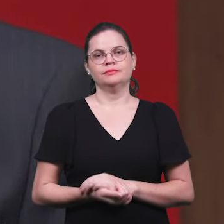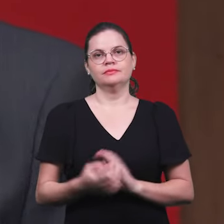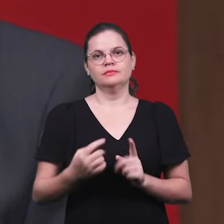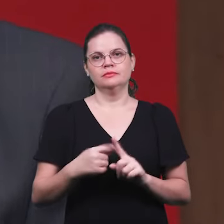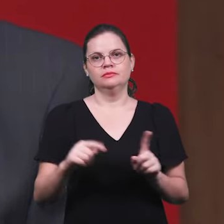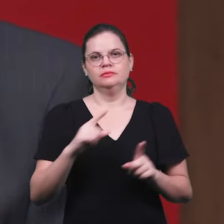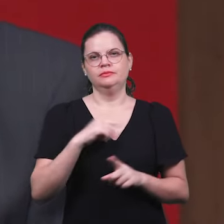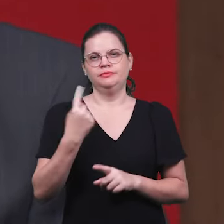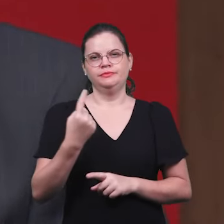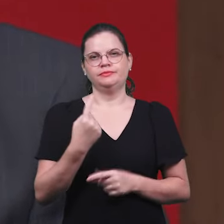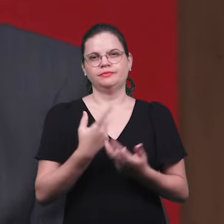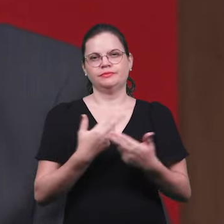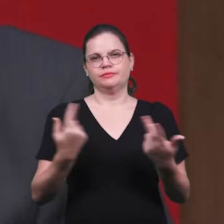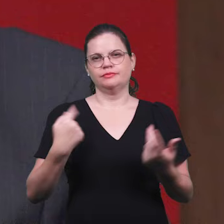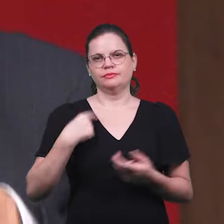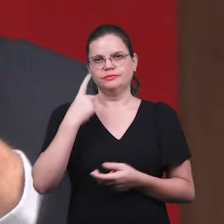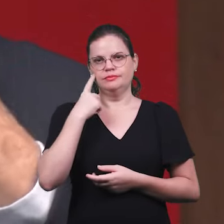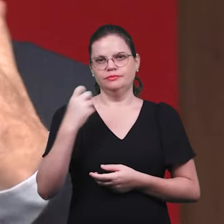porque